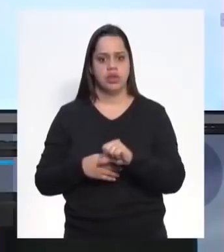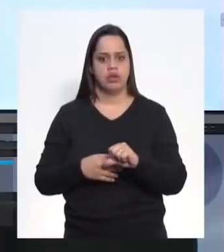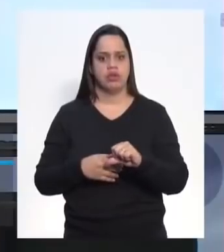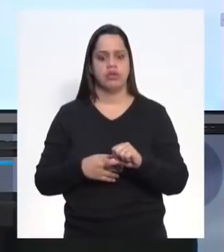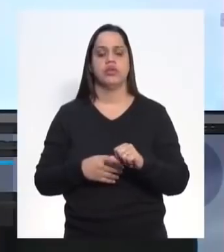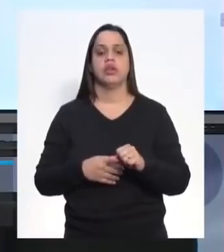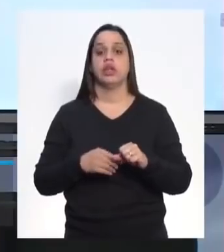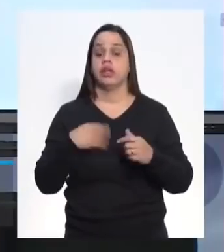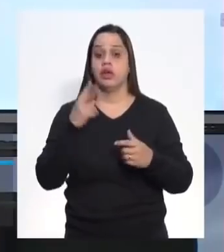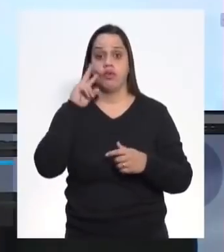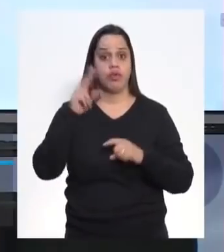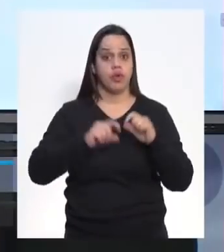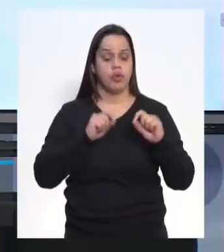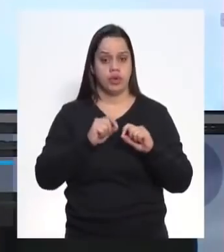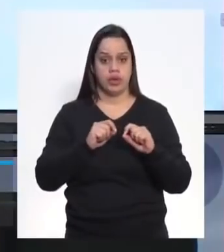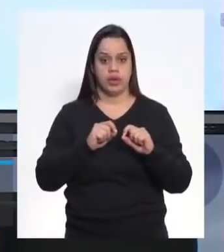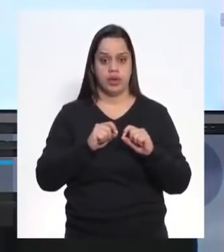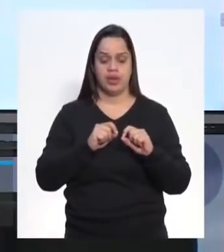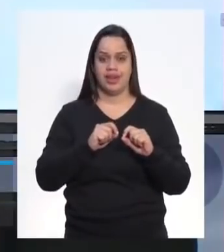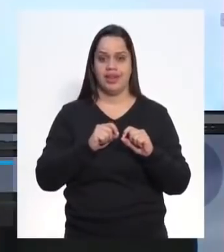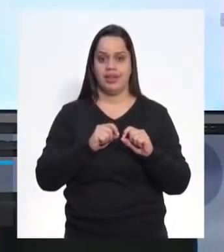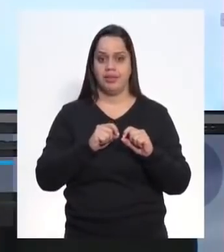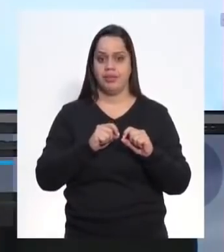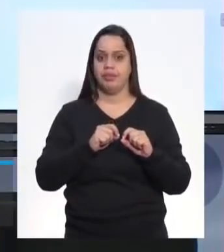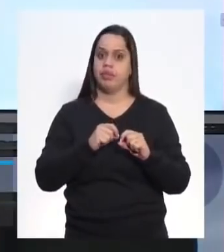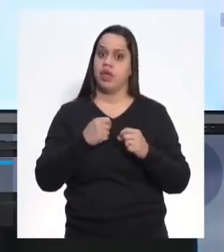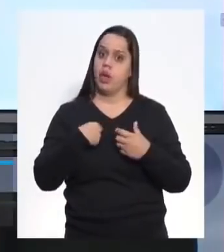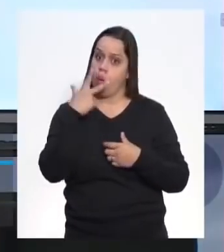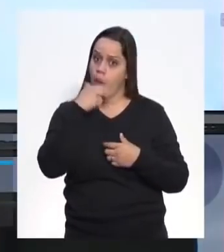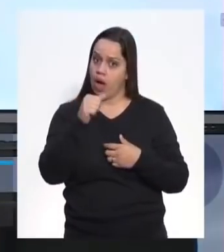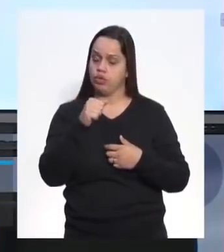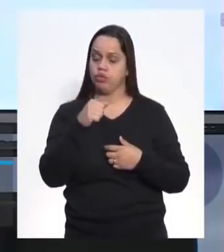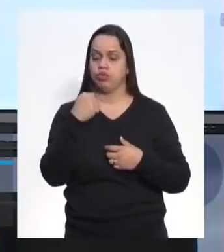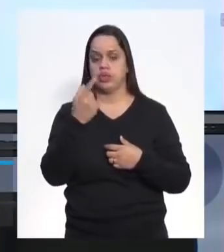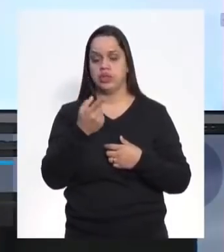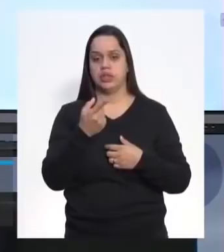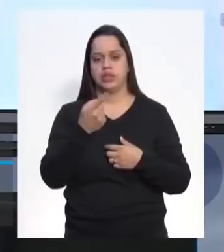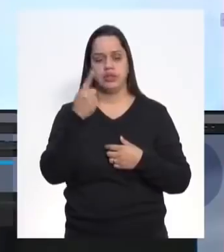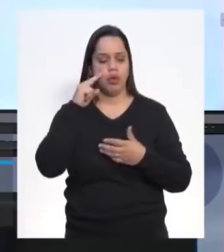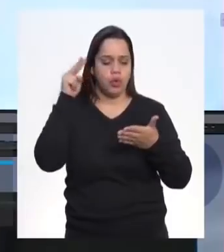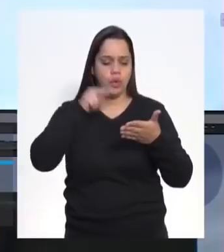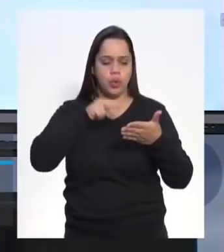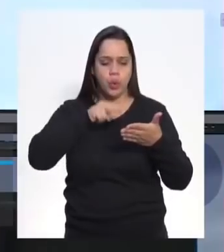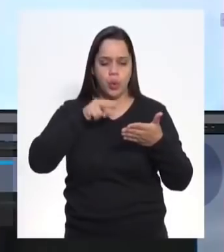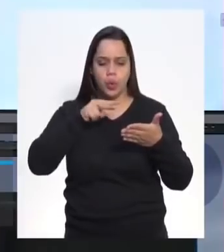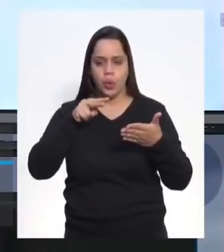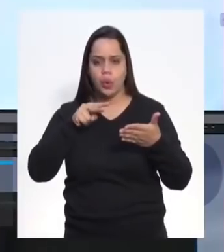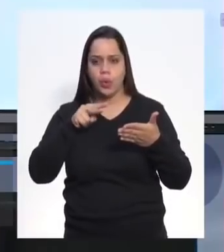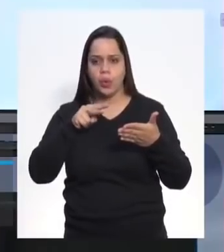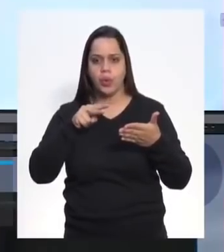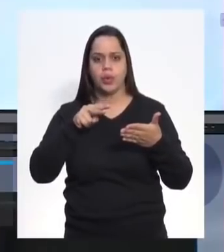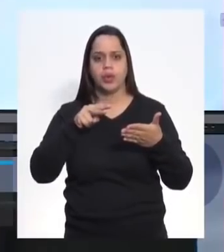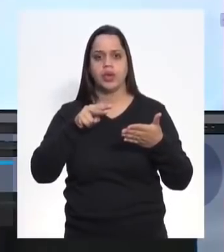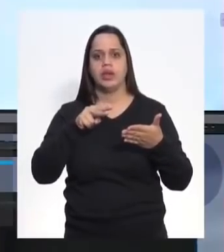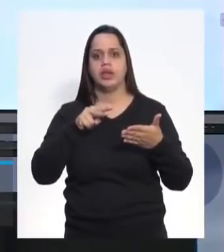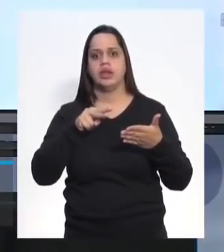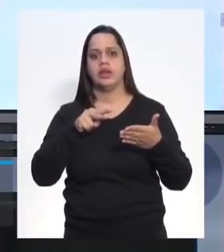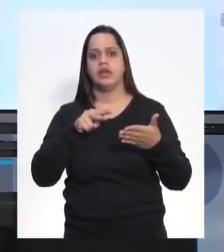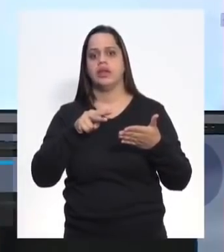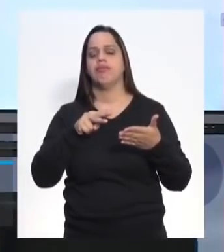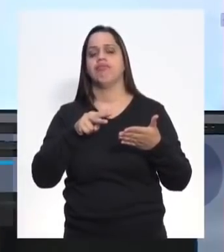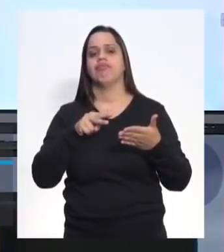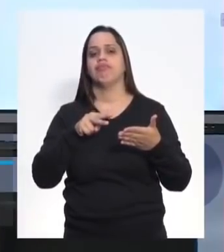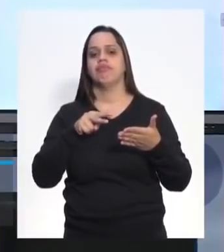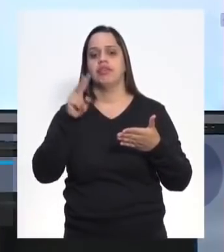Eu, por intuição, acredito que muitos tenham feito isso. Pegou o menor valor e já foi escrevendo, né? Tomar muito